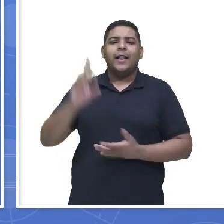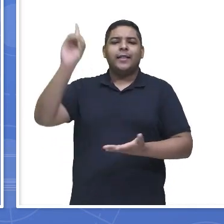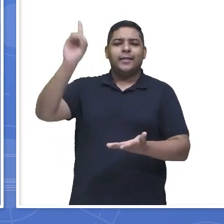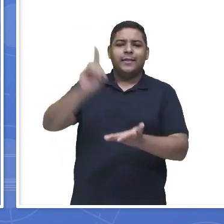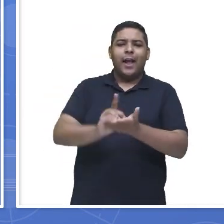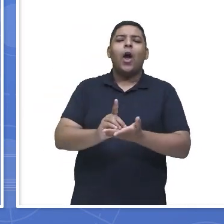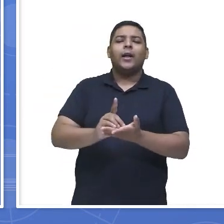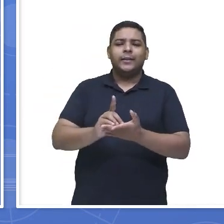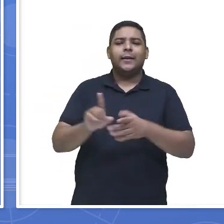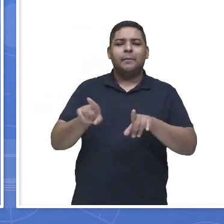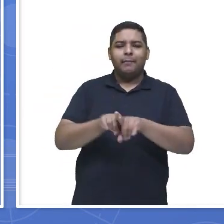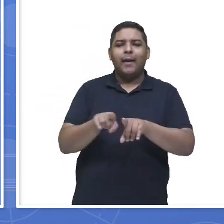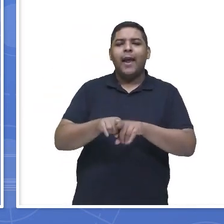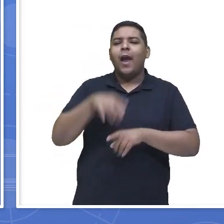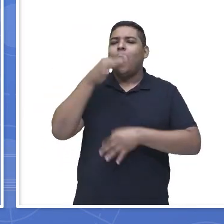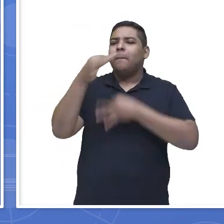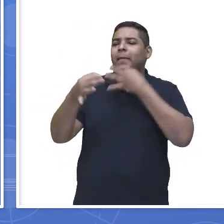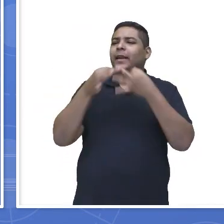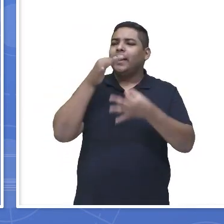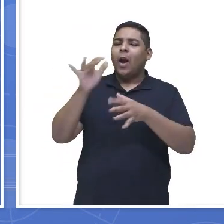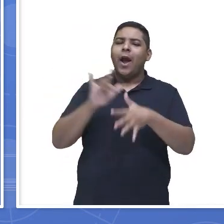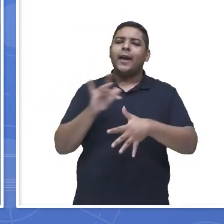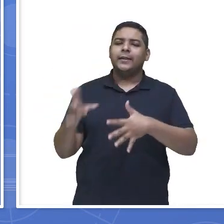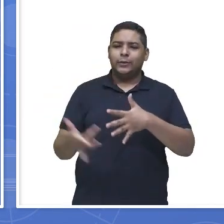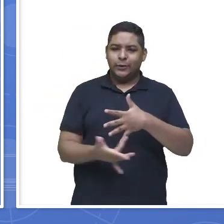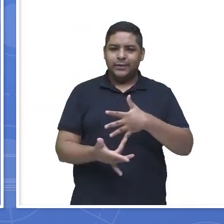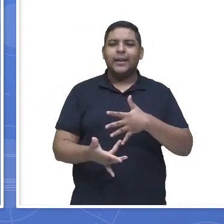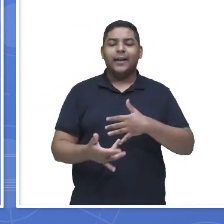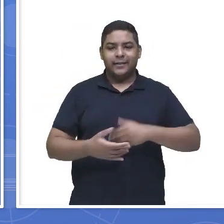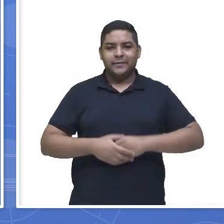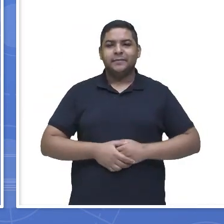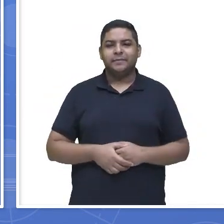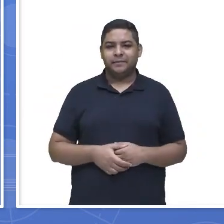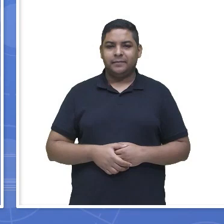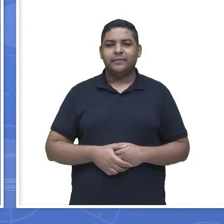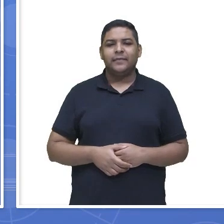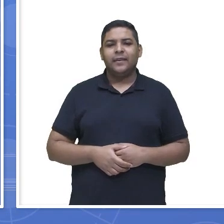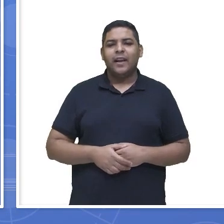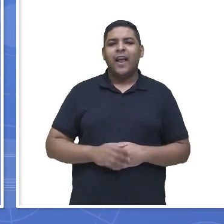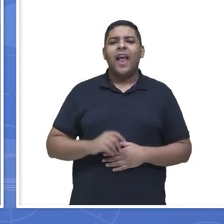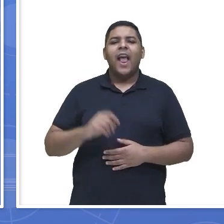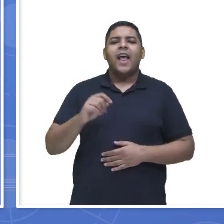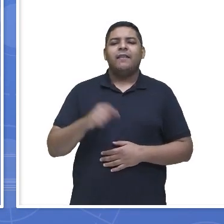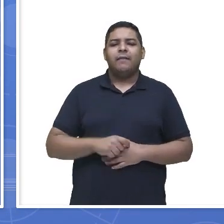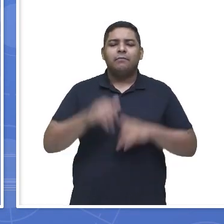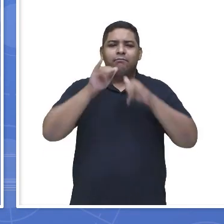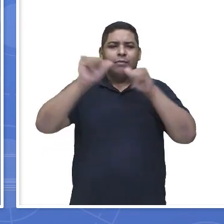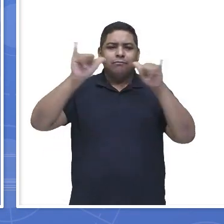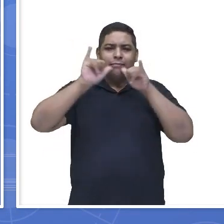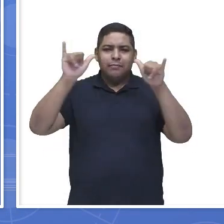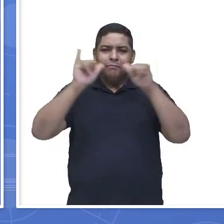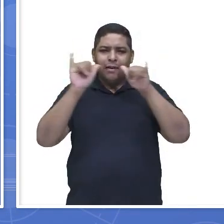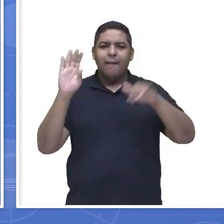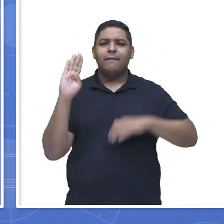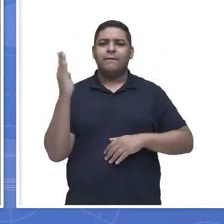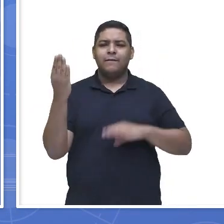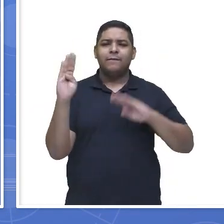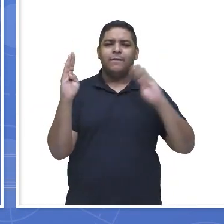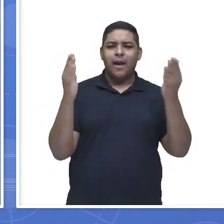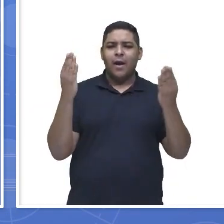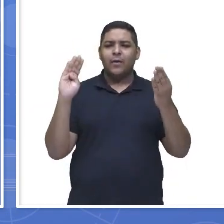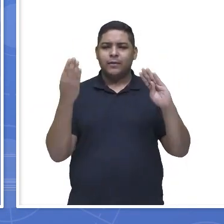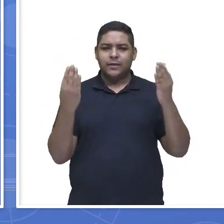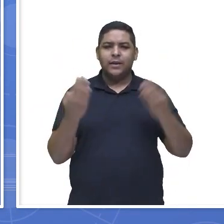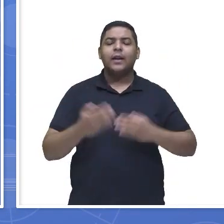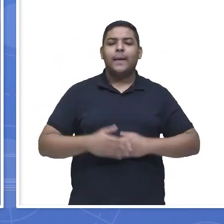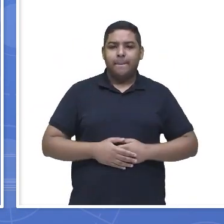não é? Todo mundo tem sua opinião, dá sua opinião, e muitas vezes aparece um monte de fake news e um monte de opiniões erradas ali,